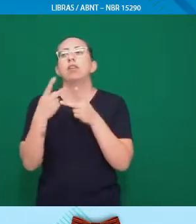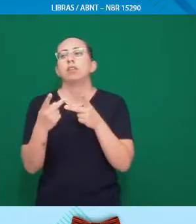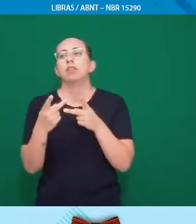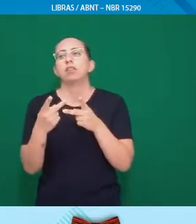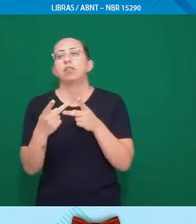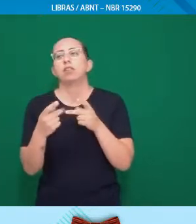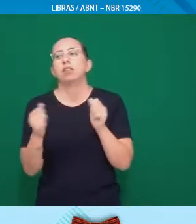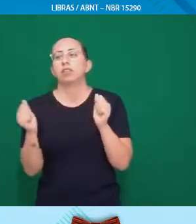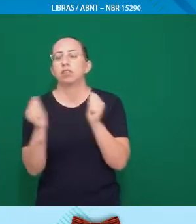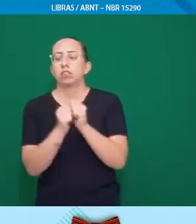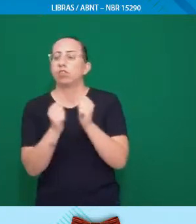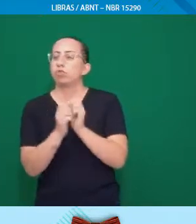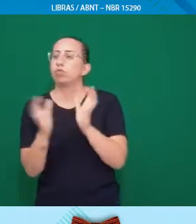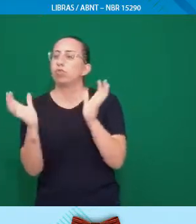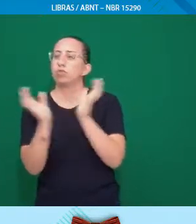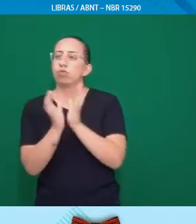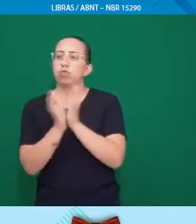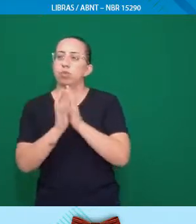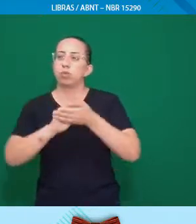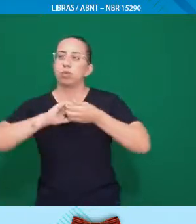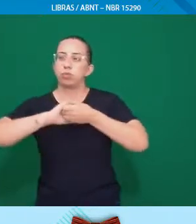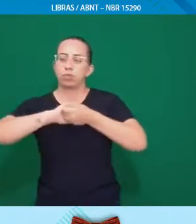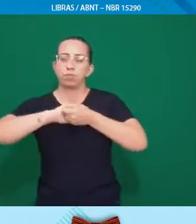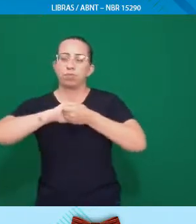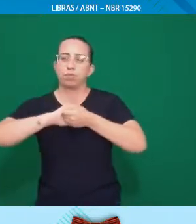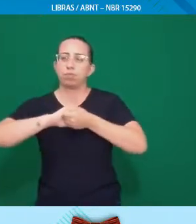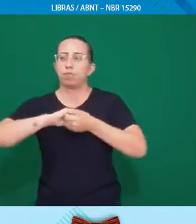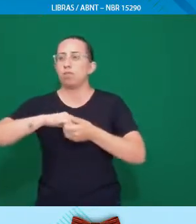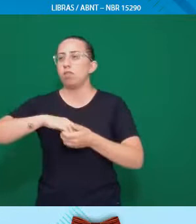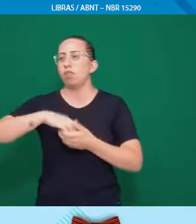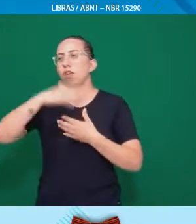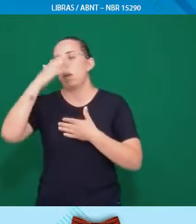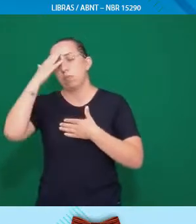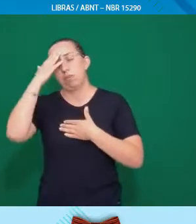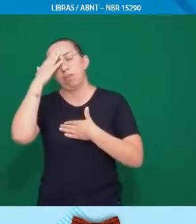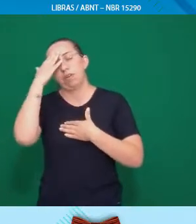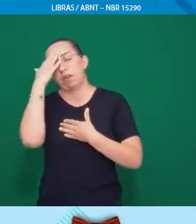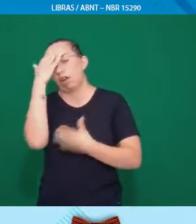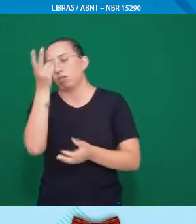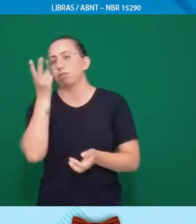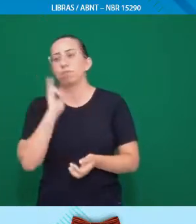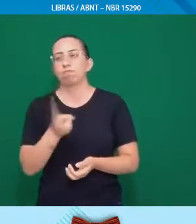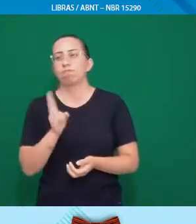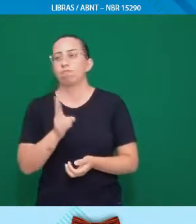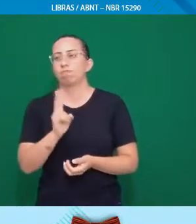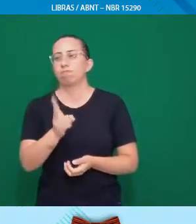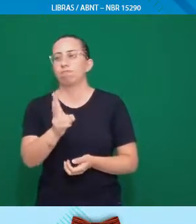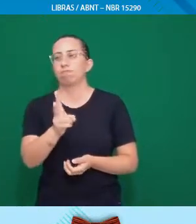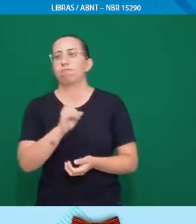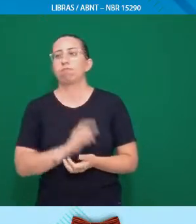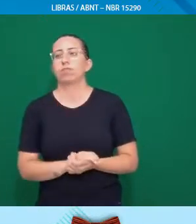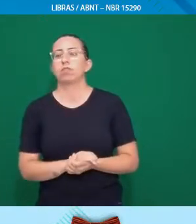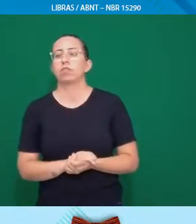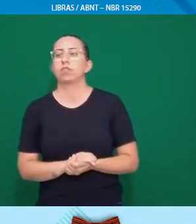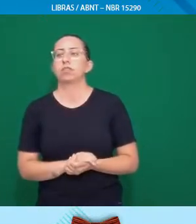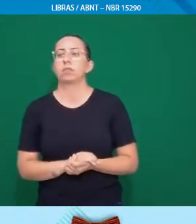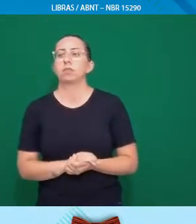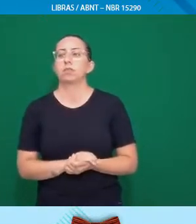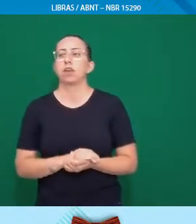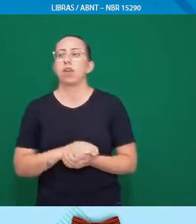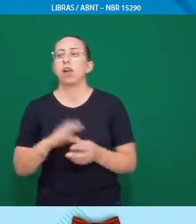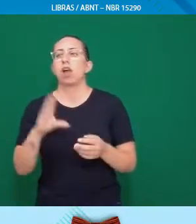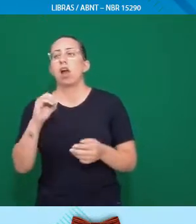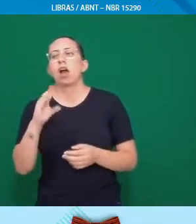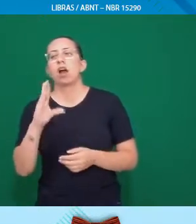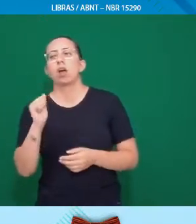você junto sua equipe estão de parabéns Obrigado sempre por lembrar dessa casa a